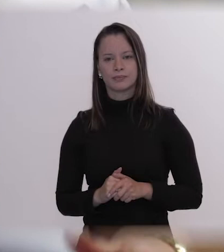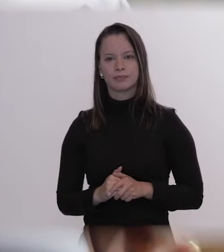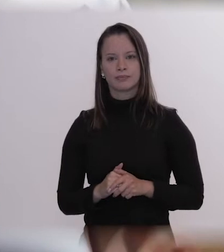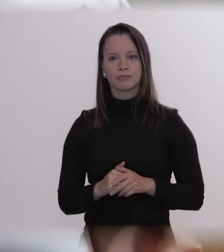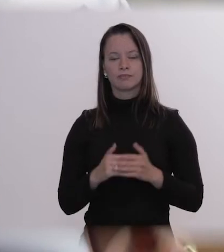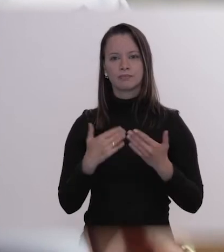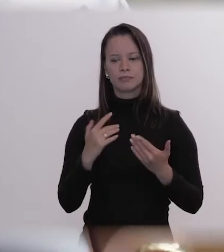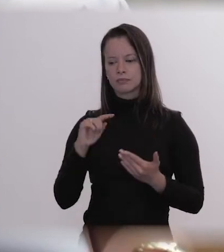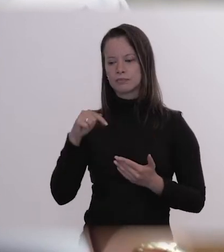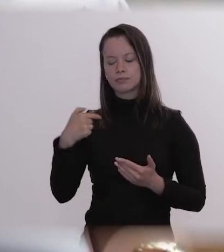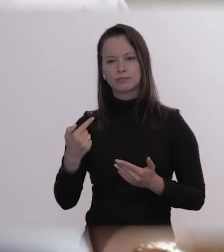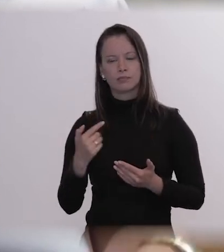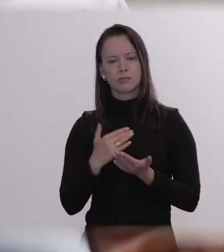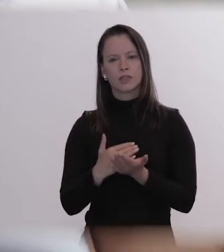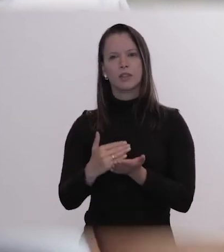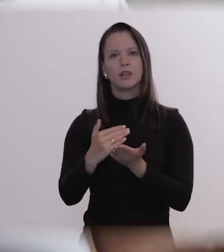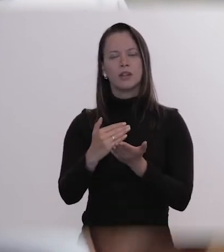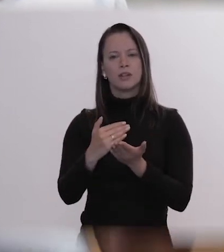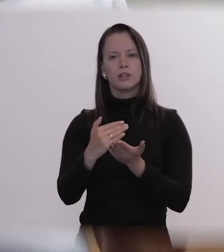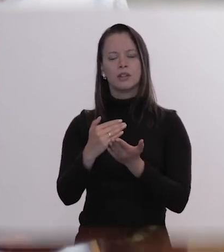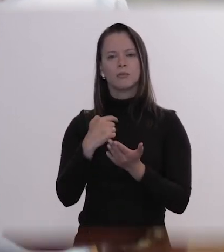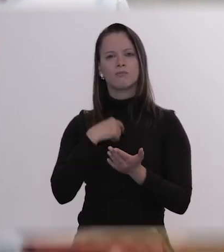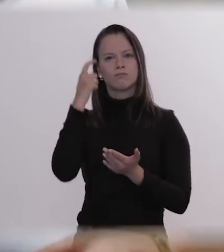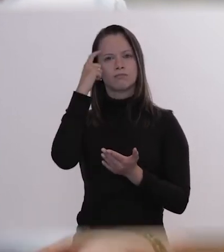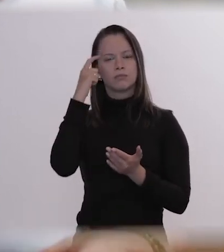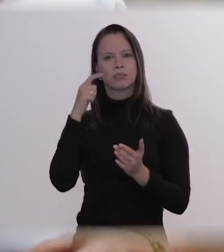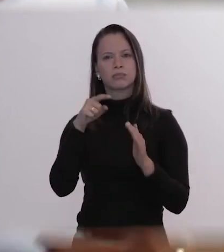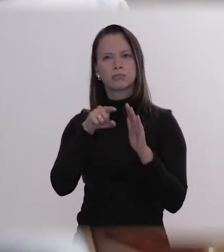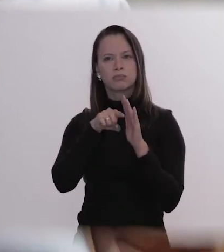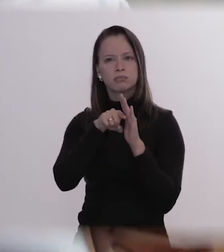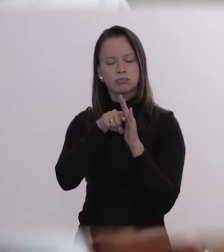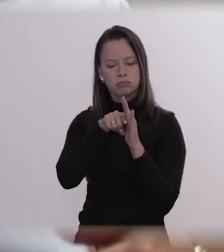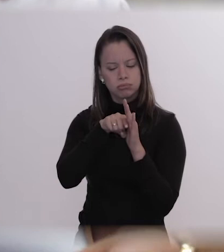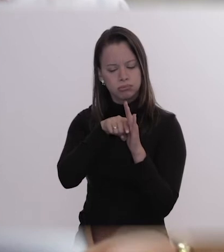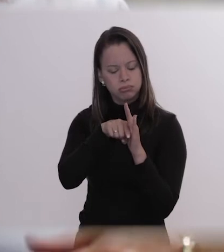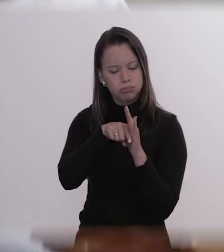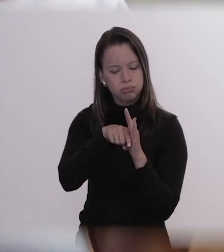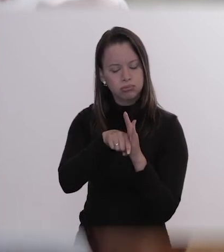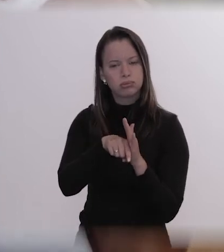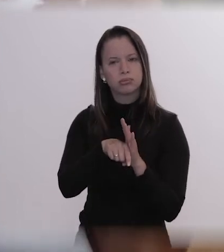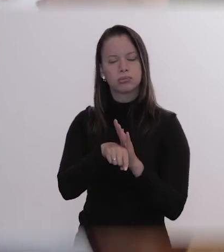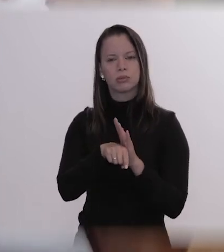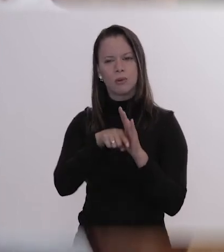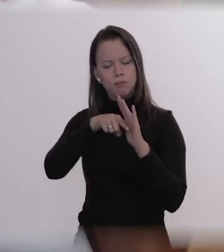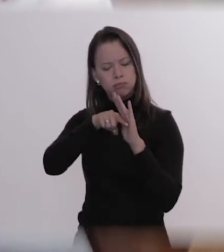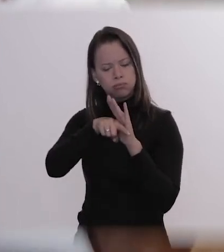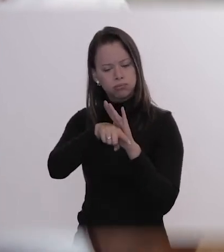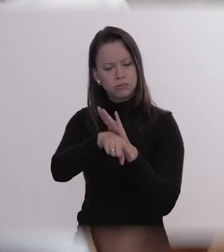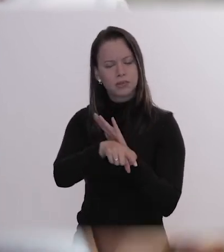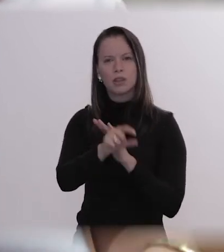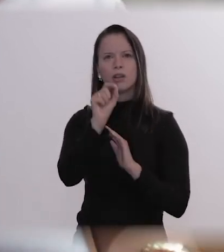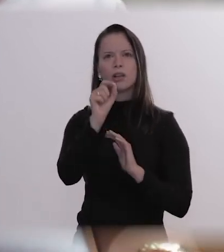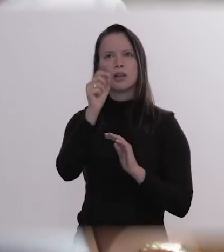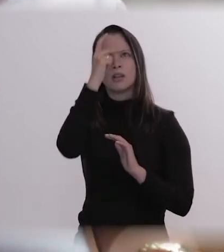E aí, a partir daí, eu comecei a me aprofundar mesmo, para saber o que